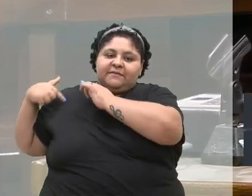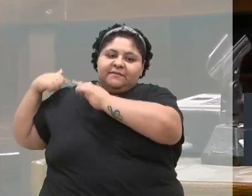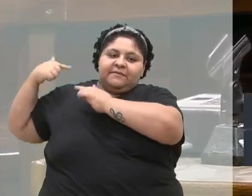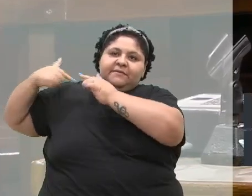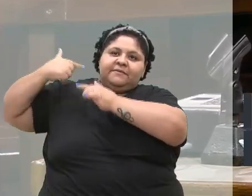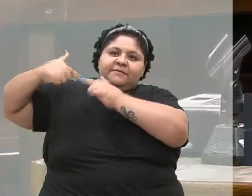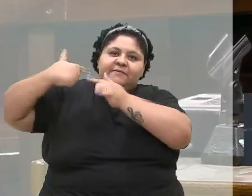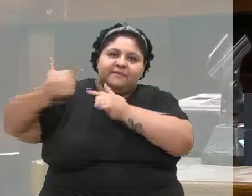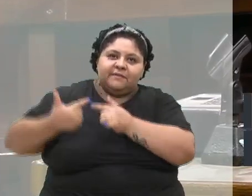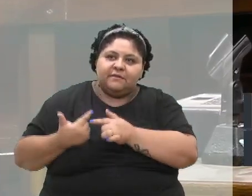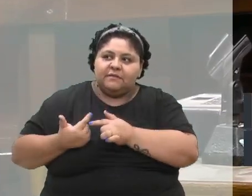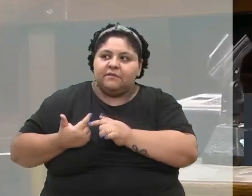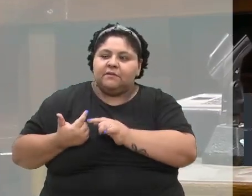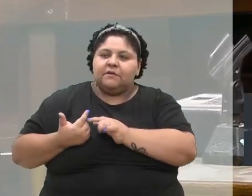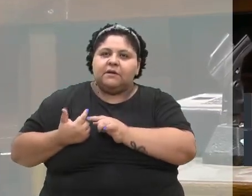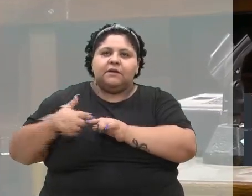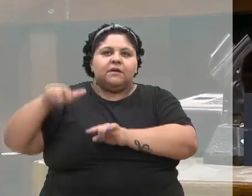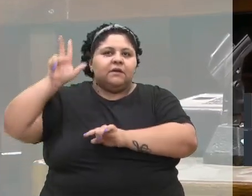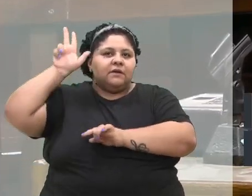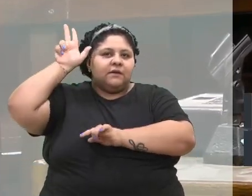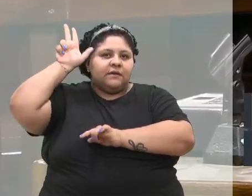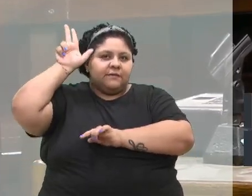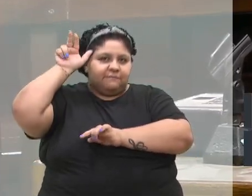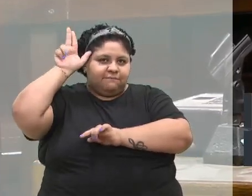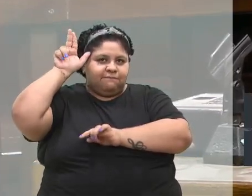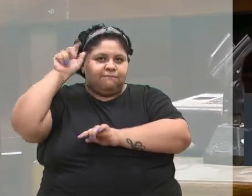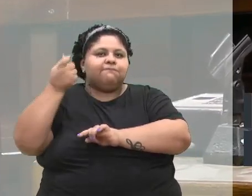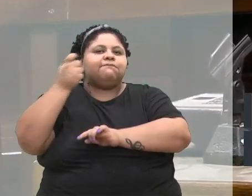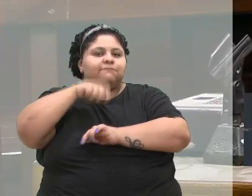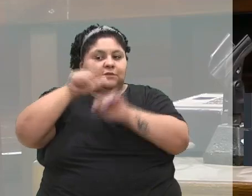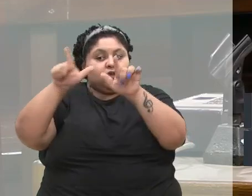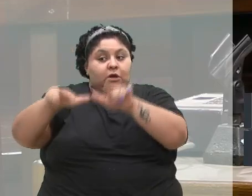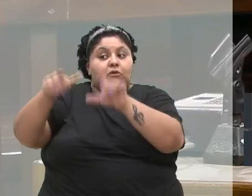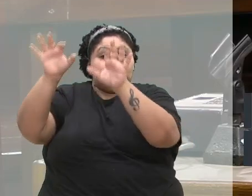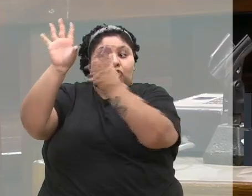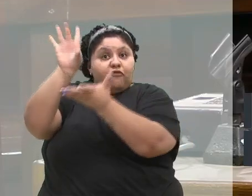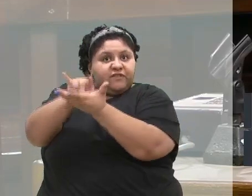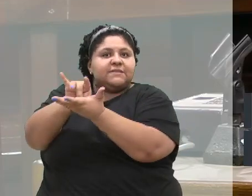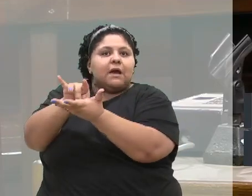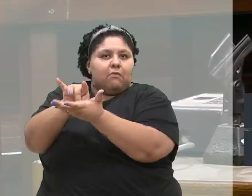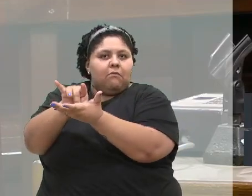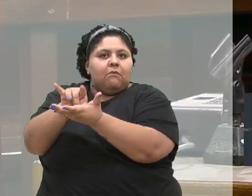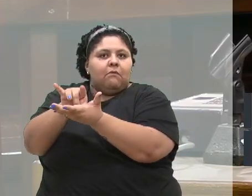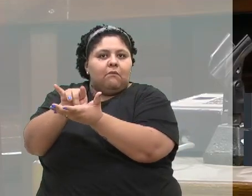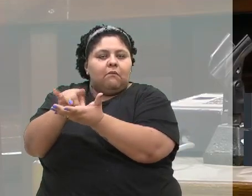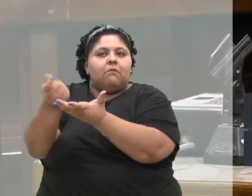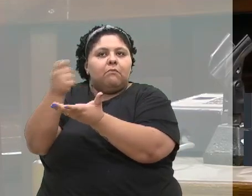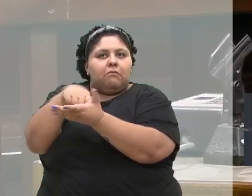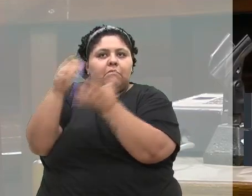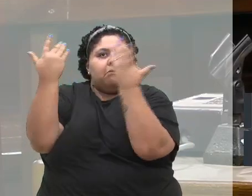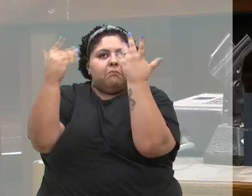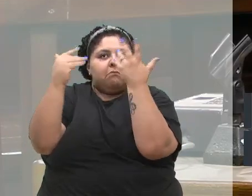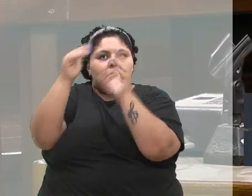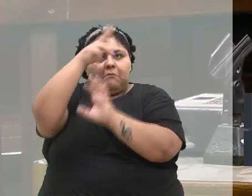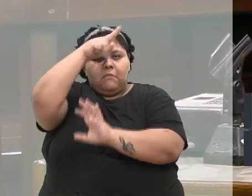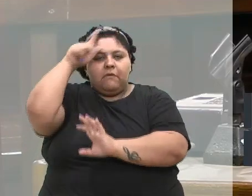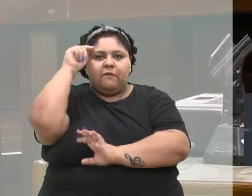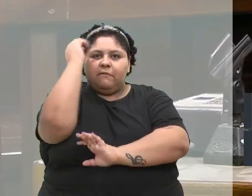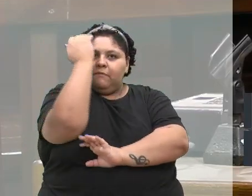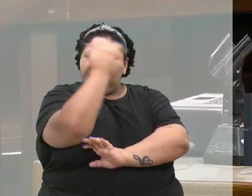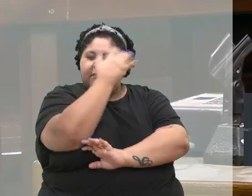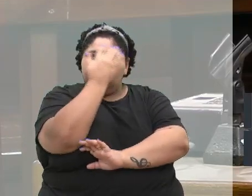seu cavalo, e precisa, sim, de um local para eles. Precisava. Parabéns, Adiló de Domênico, por ter